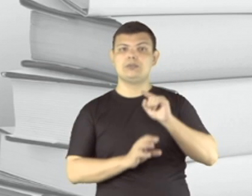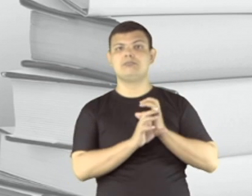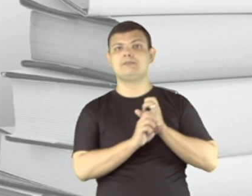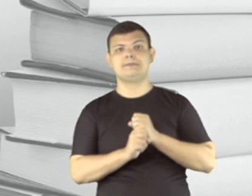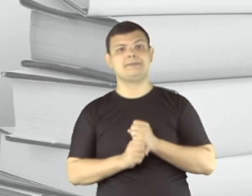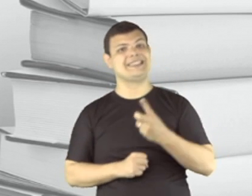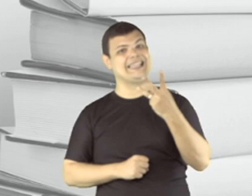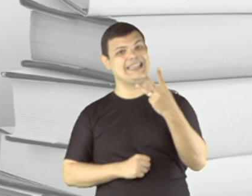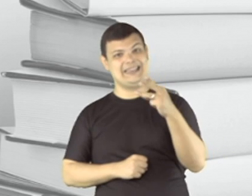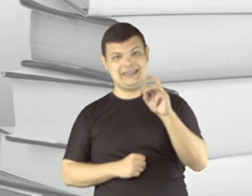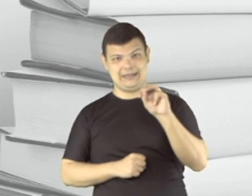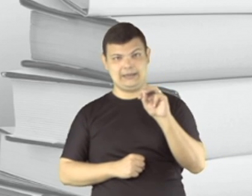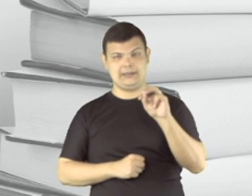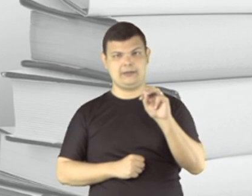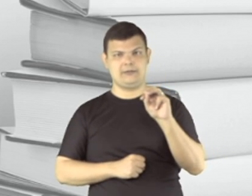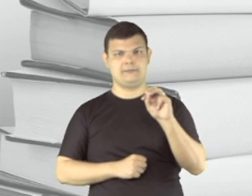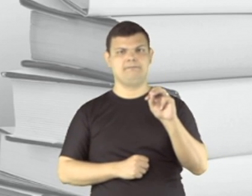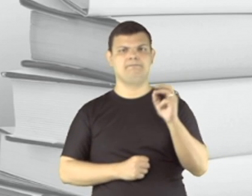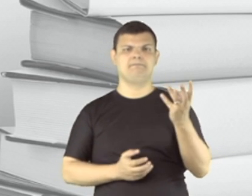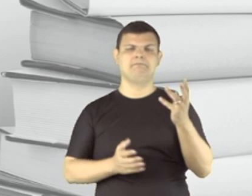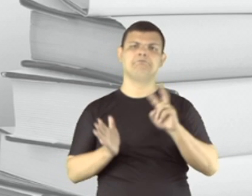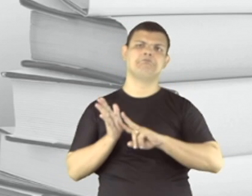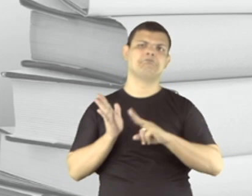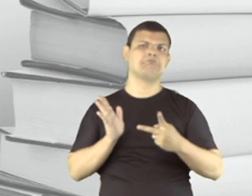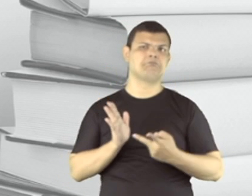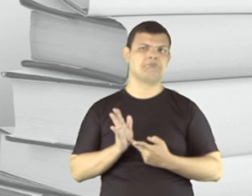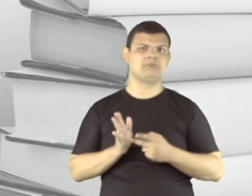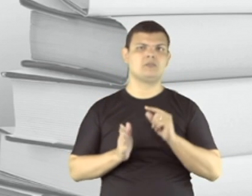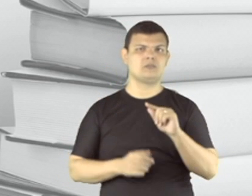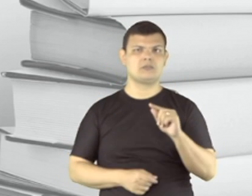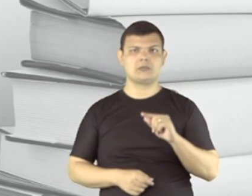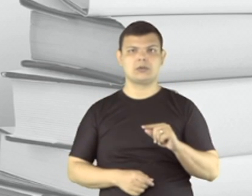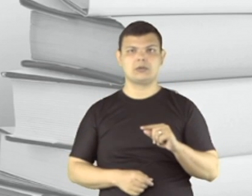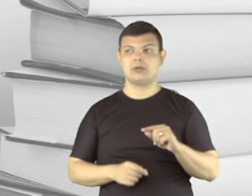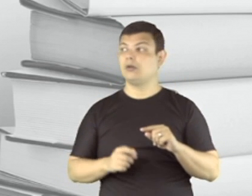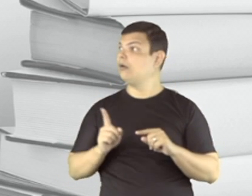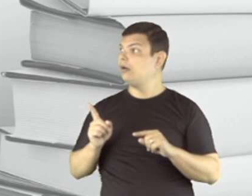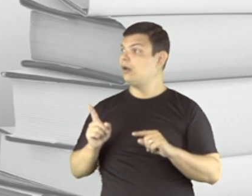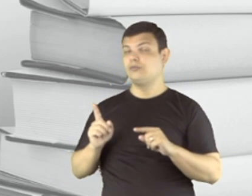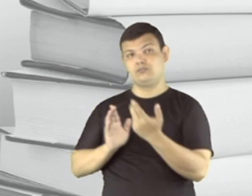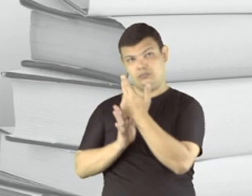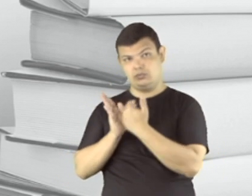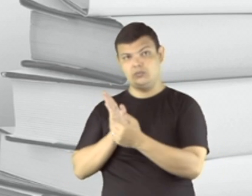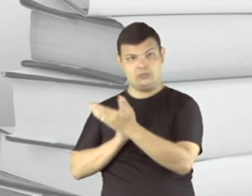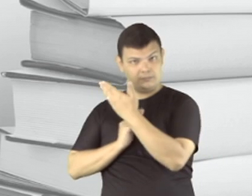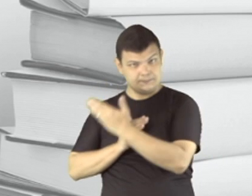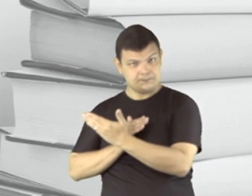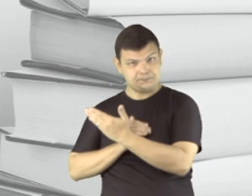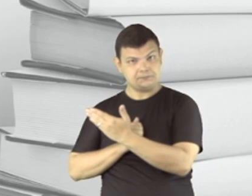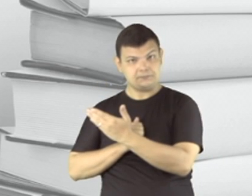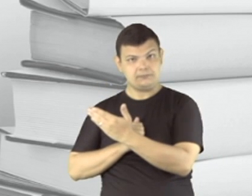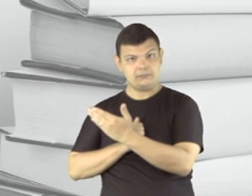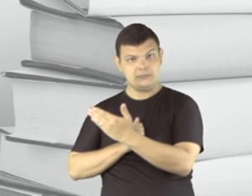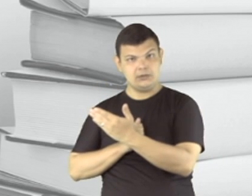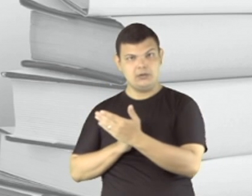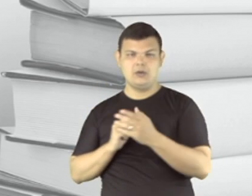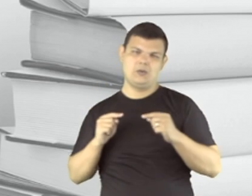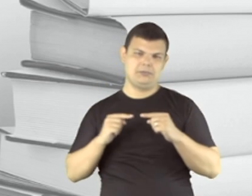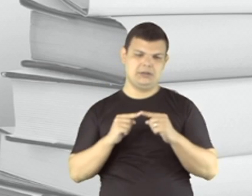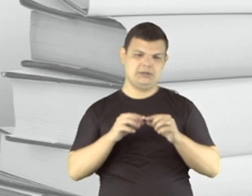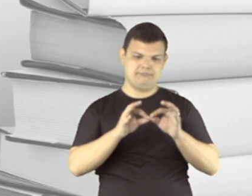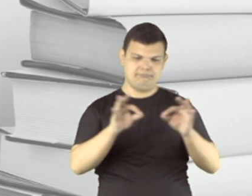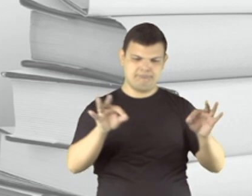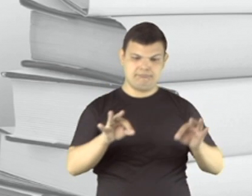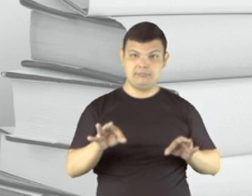a 30. Então, o que isso significa? Que nesta figura aqui, que eu tenho uma planta de uma